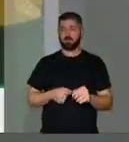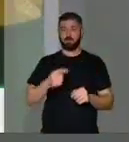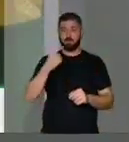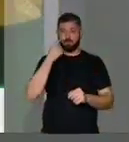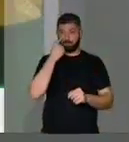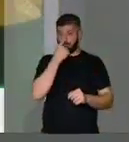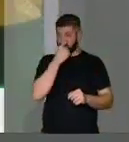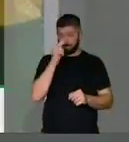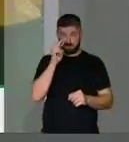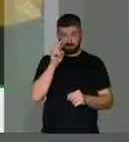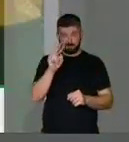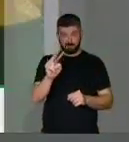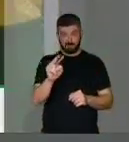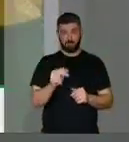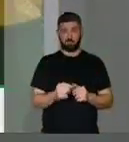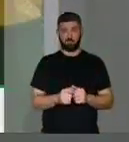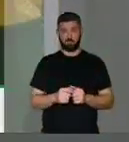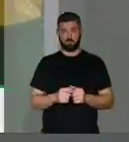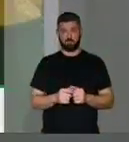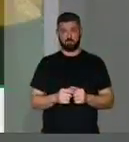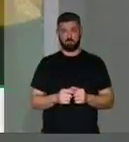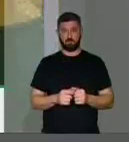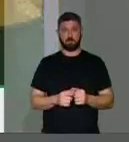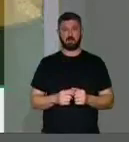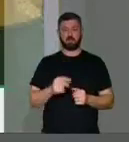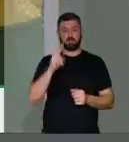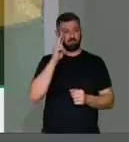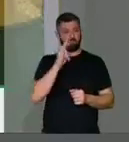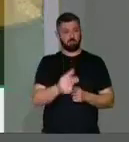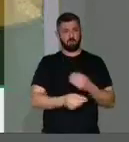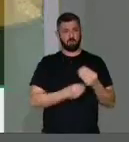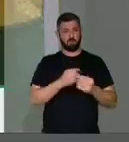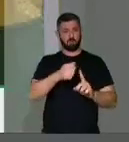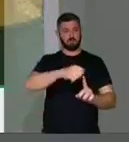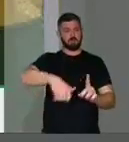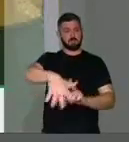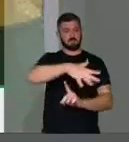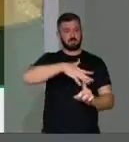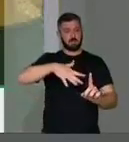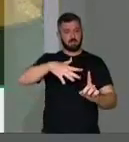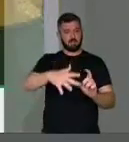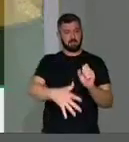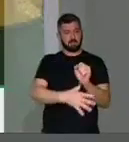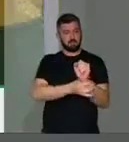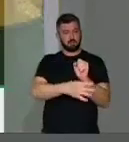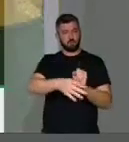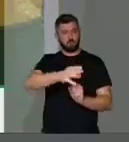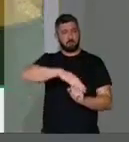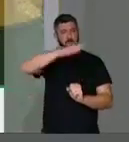visão. Visão que se manifesta numa sociedade mais segura,